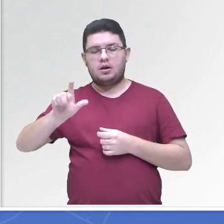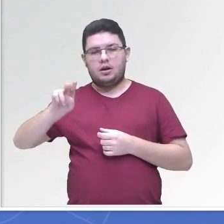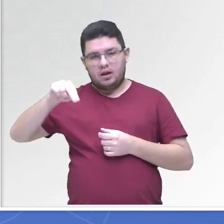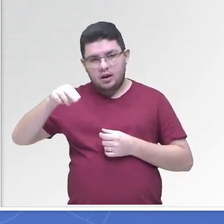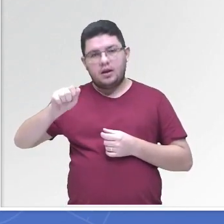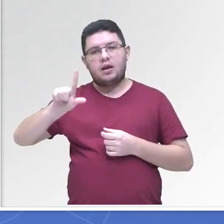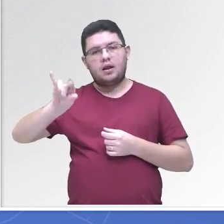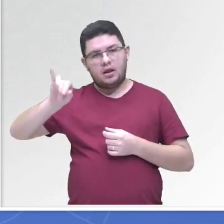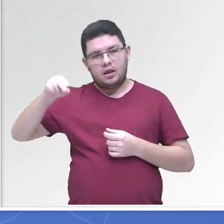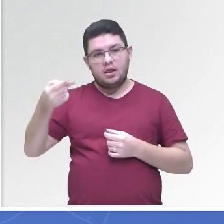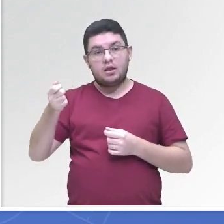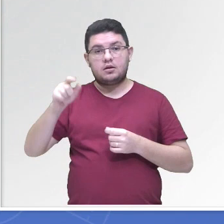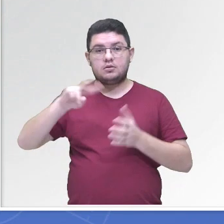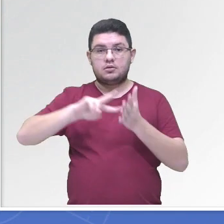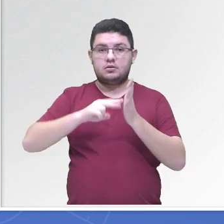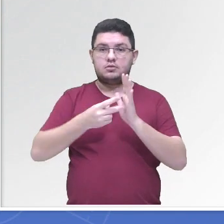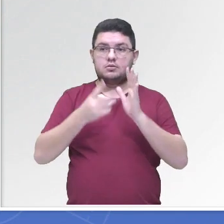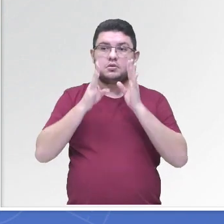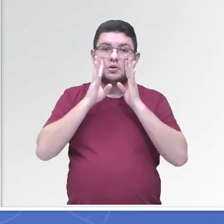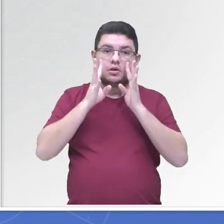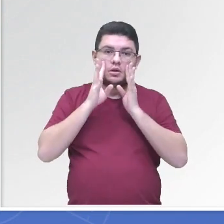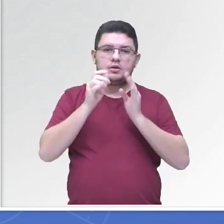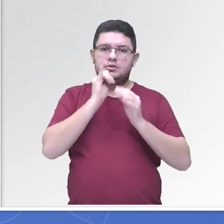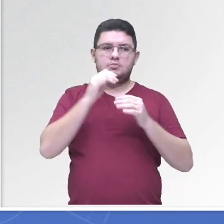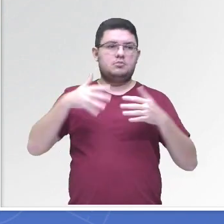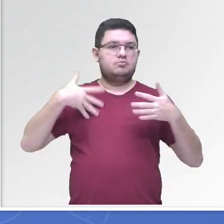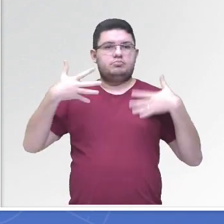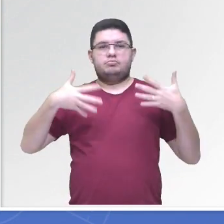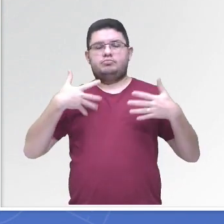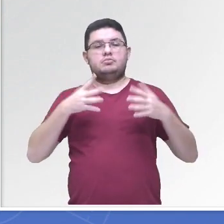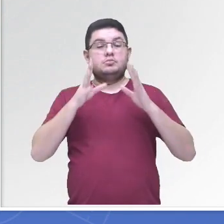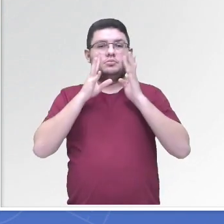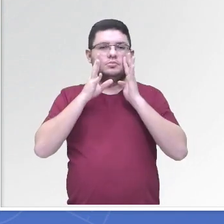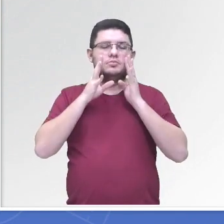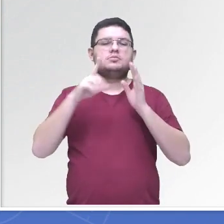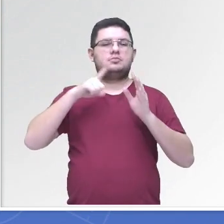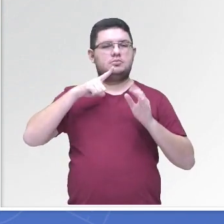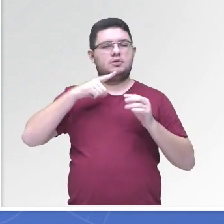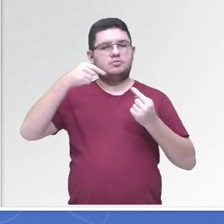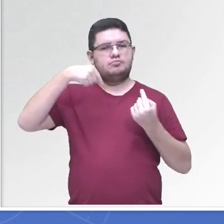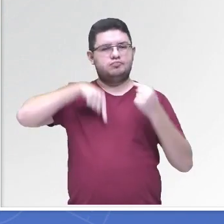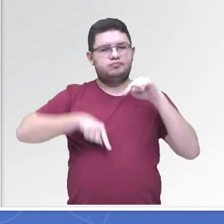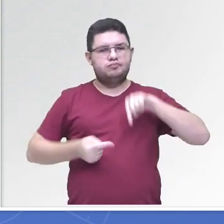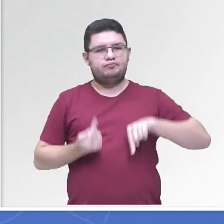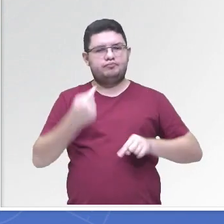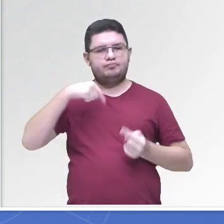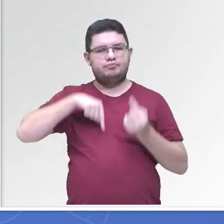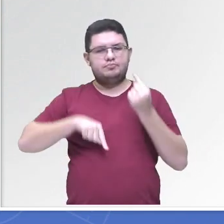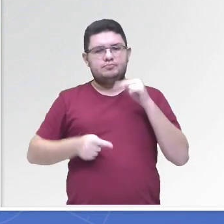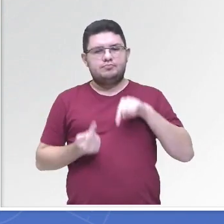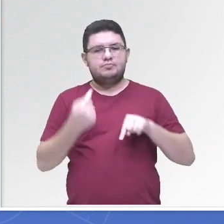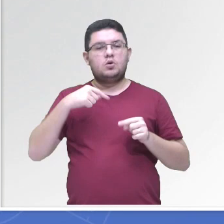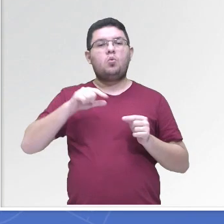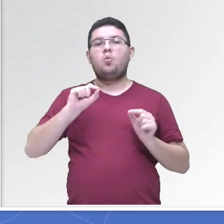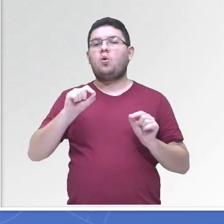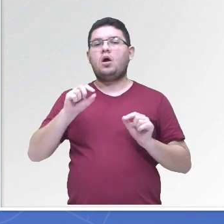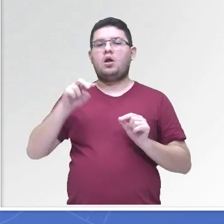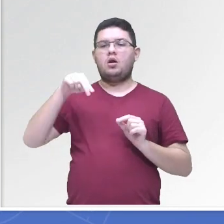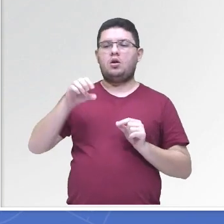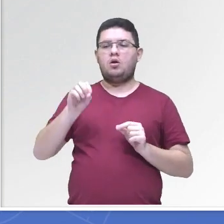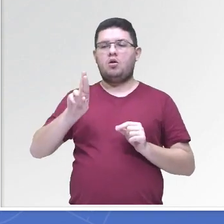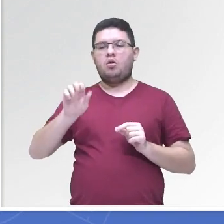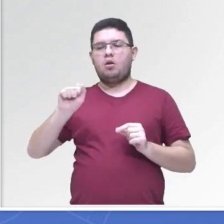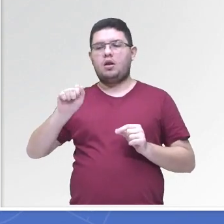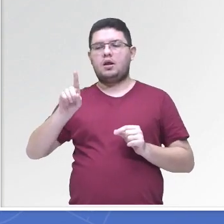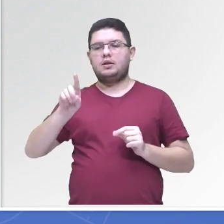do alerta. Quando a gente toma um susto, por exemplo, a noradrenalina está presente lá, a gente arregala os olhos e fica em estado de